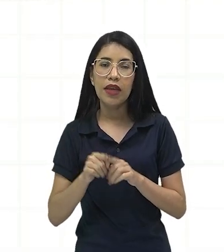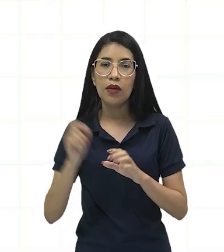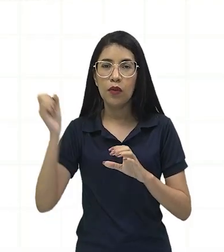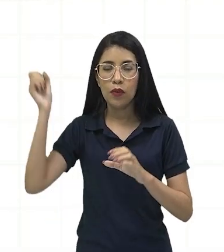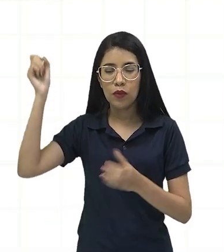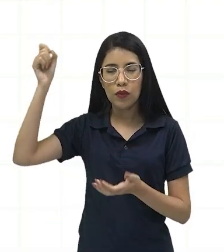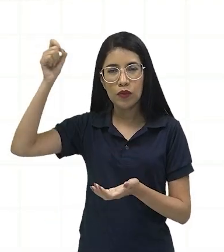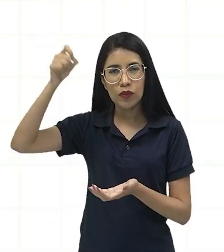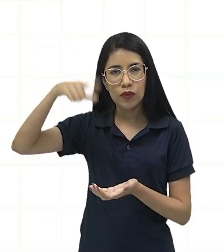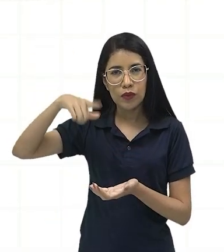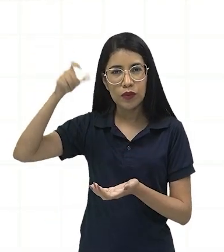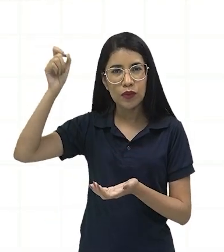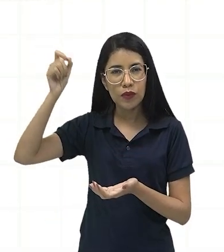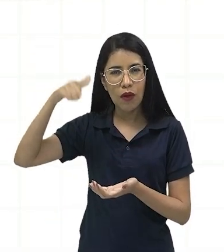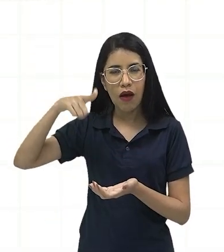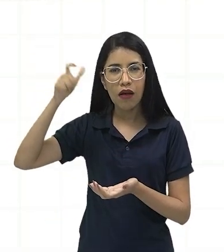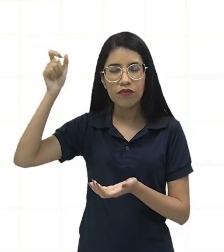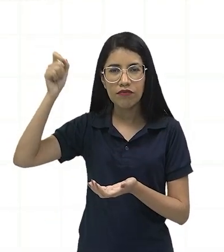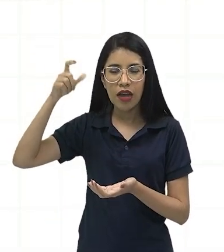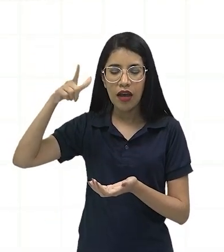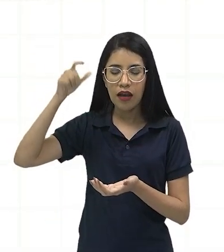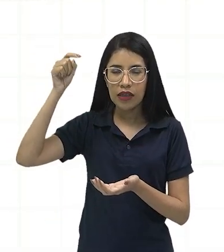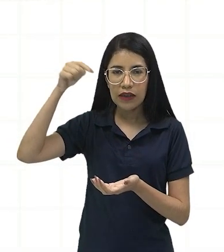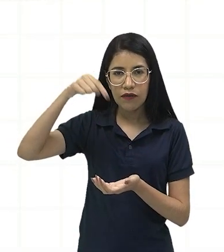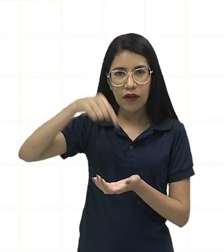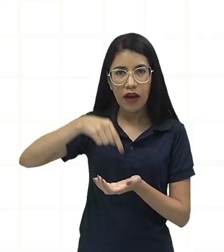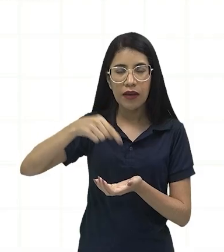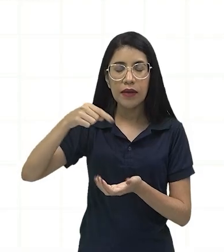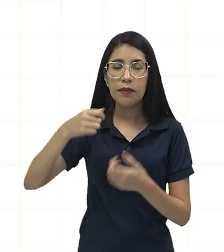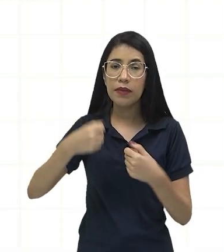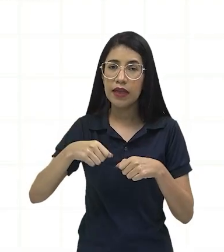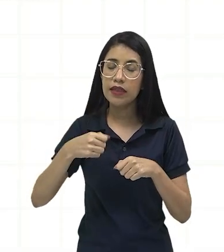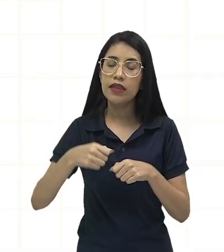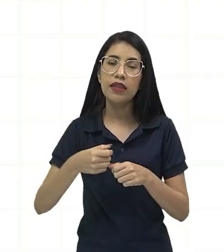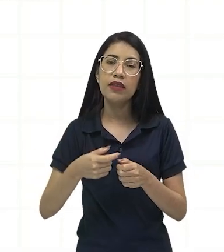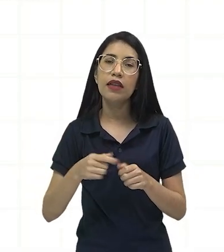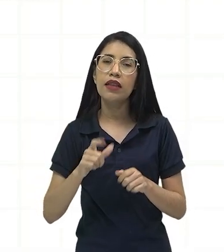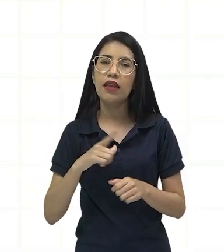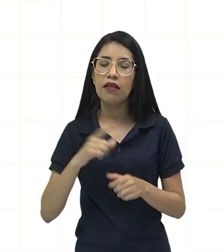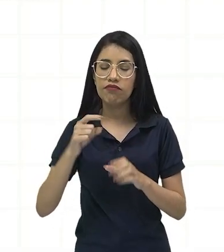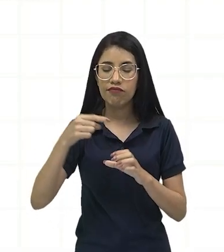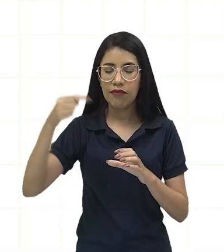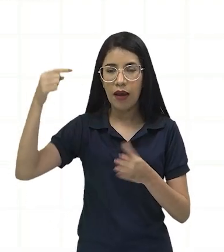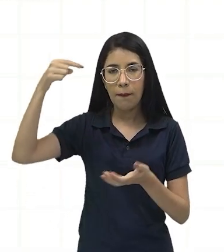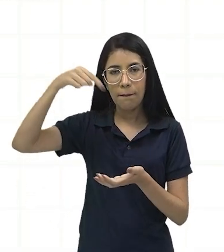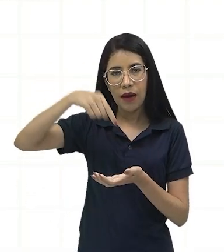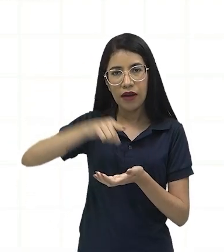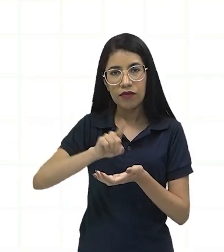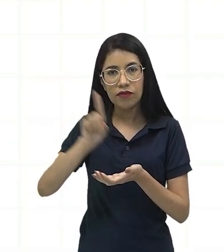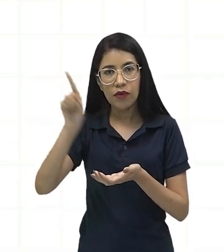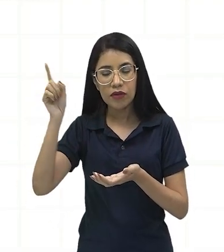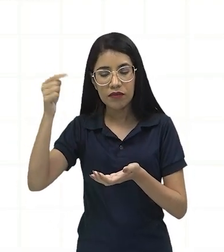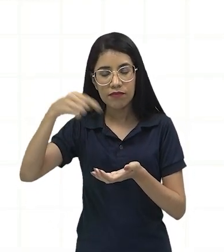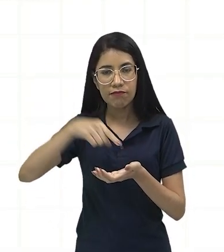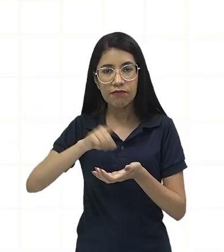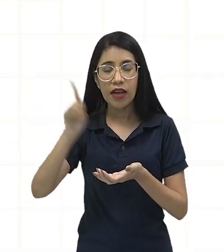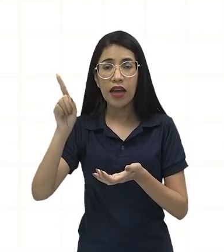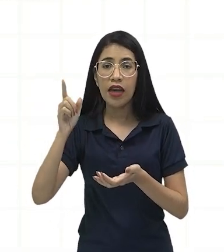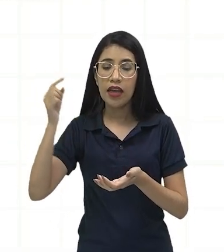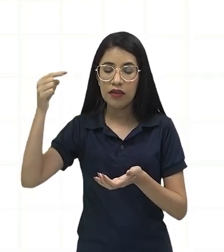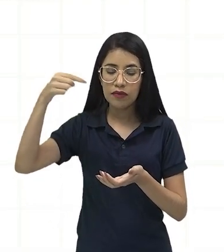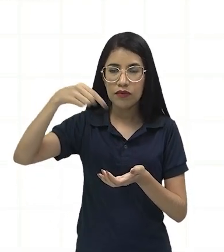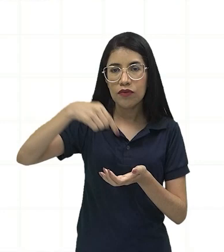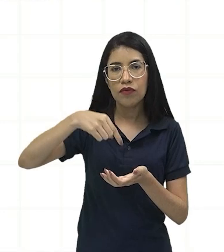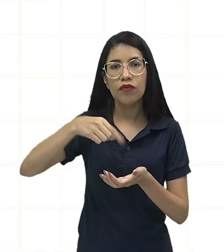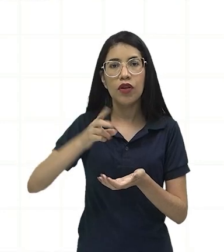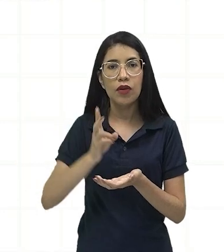aquele sol, aqueles raios solares que precisavam sair, acabaram